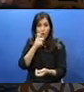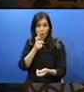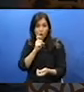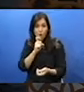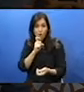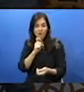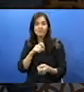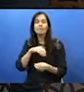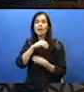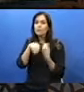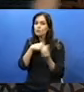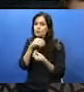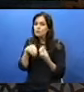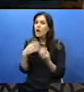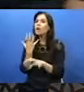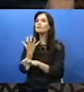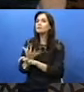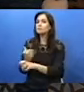disciplina de educação física.